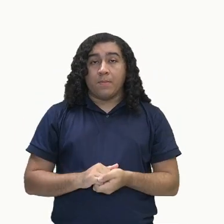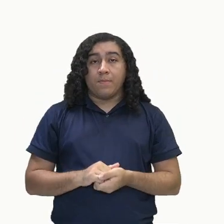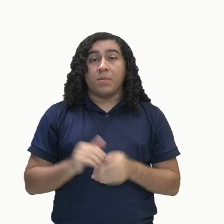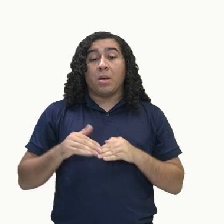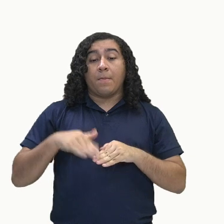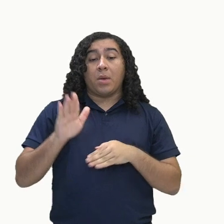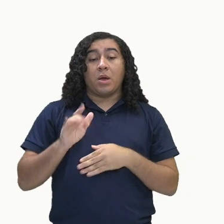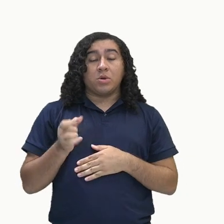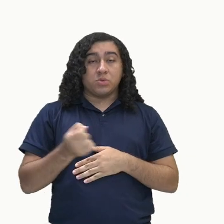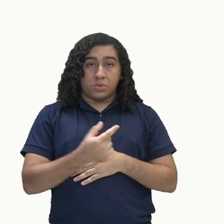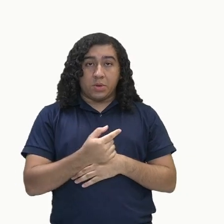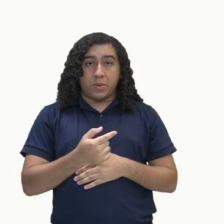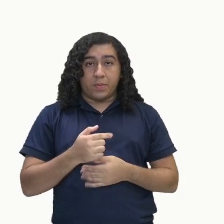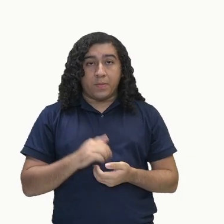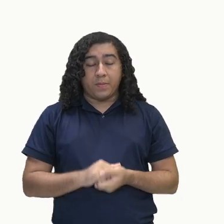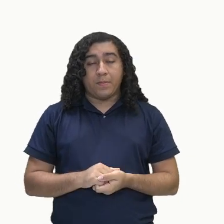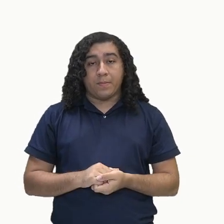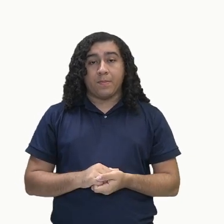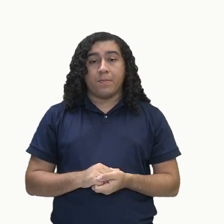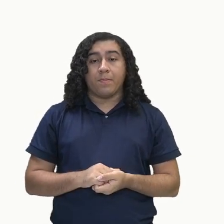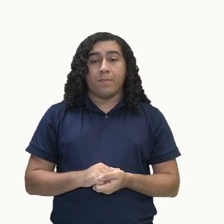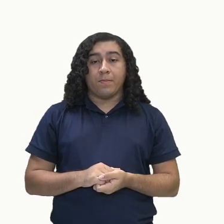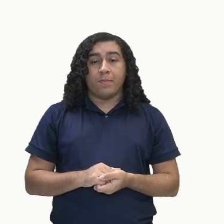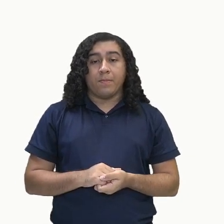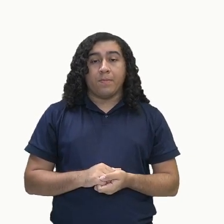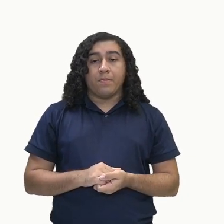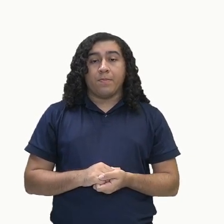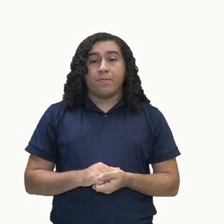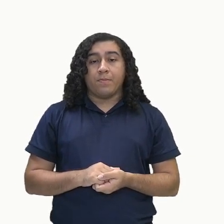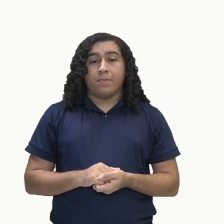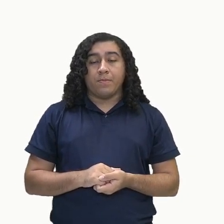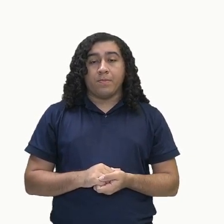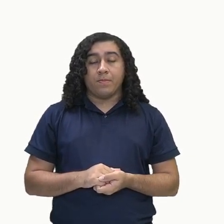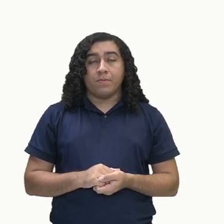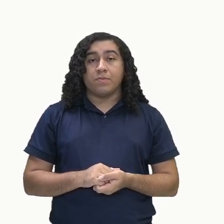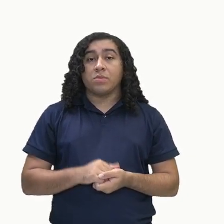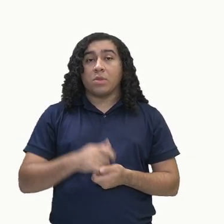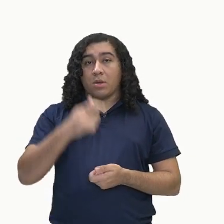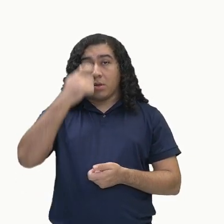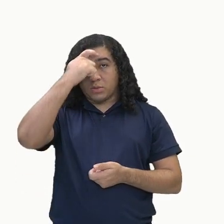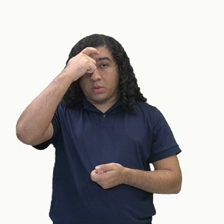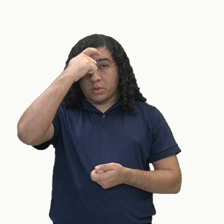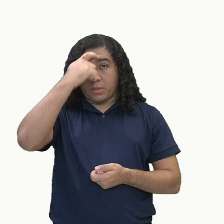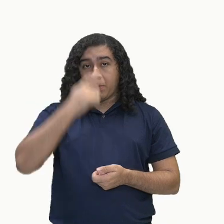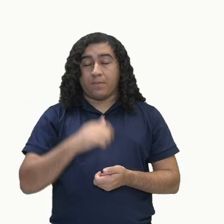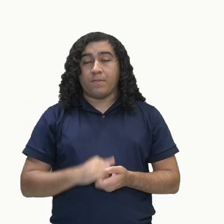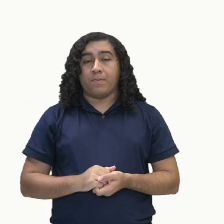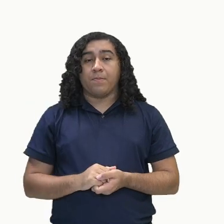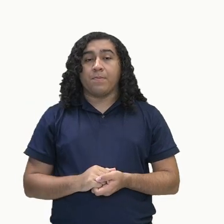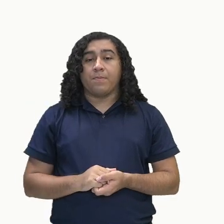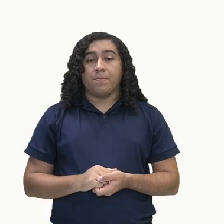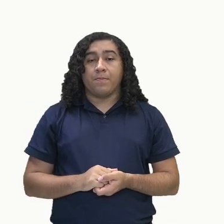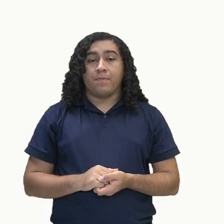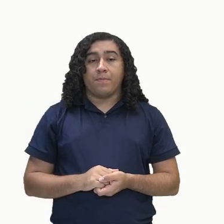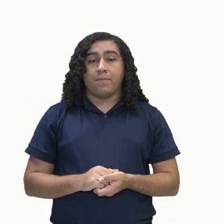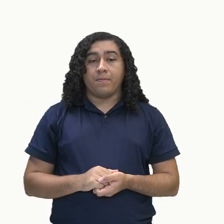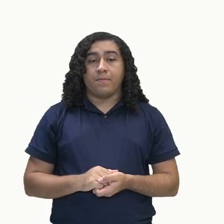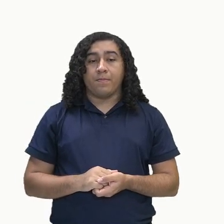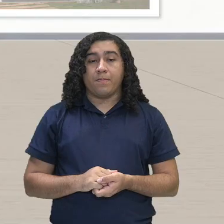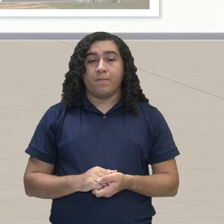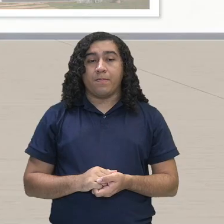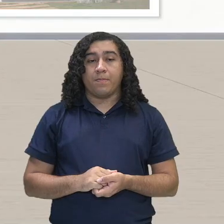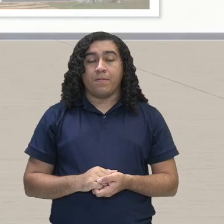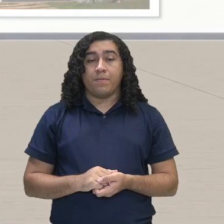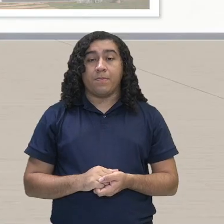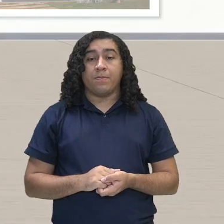dessa razão instrumental, essa razão racional, né? E aqui eu quero que você contemple